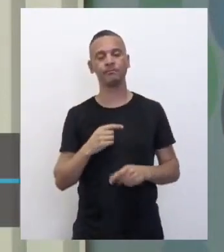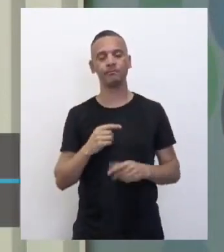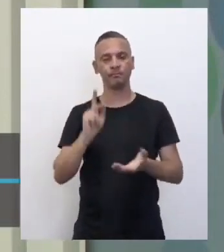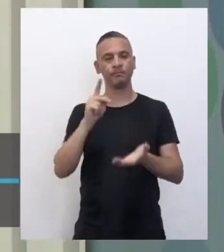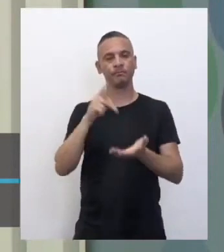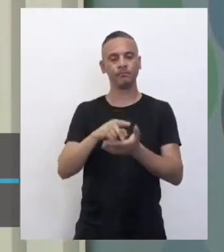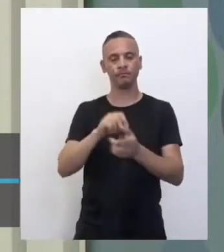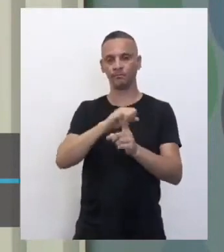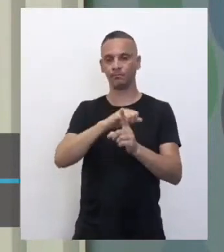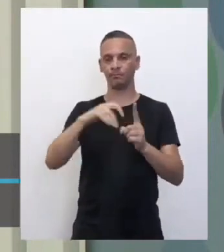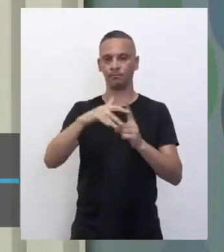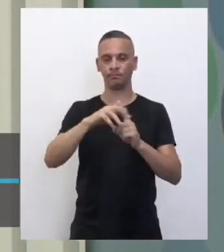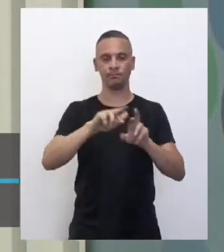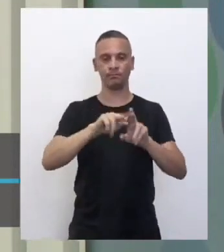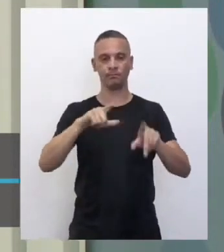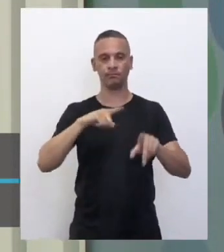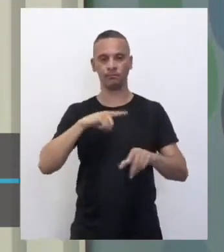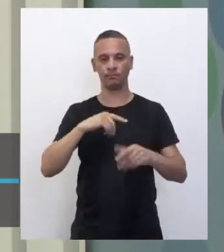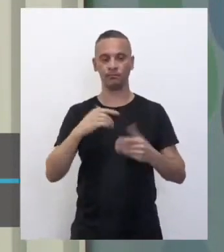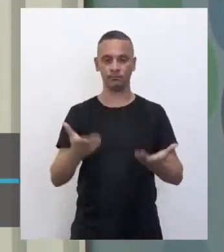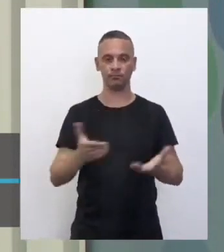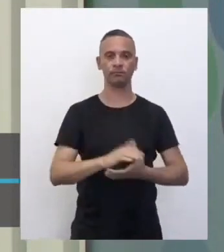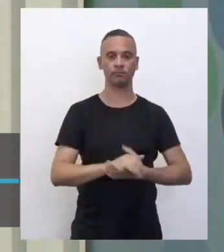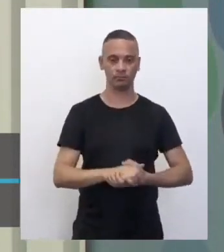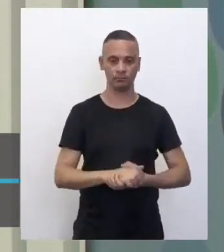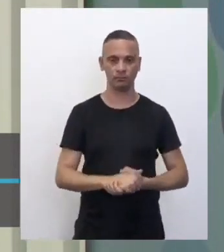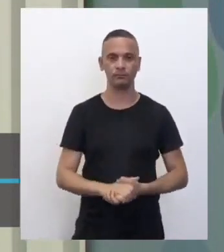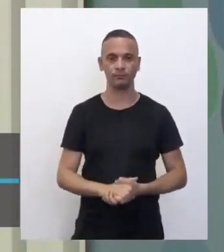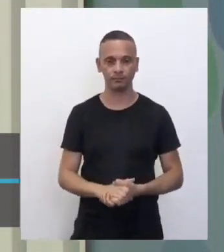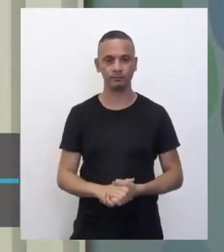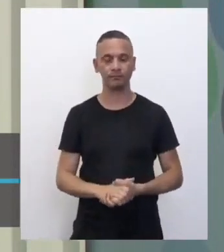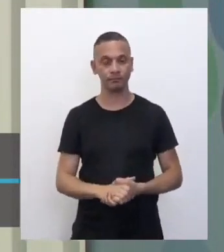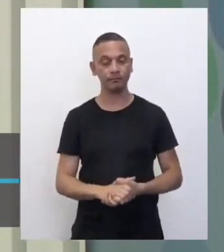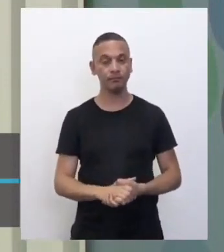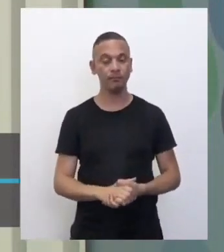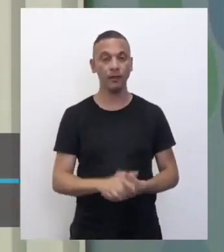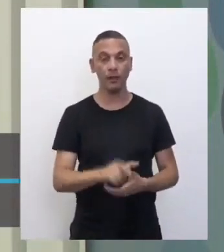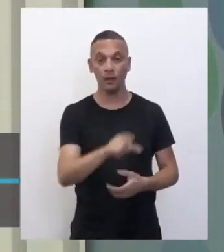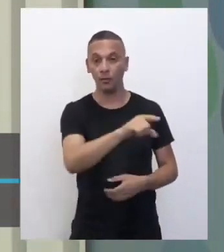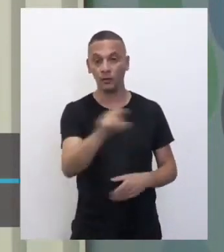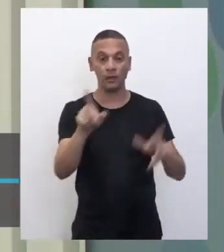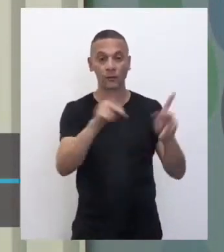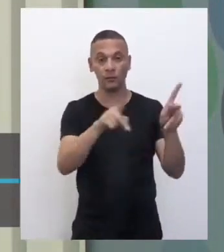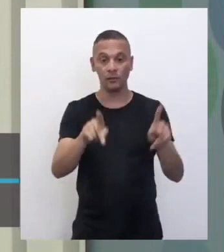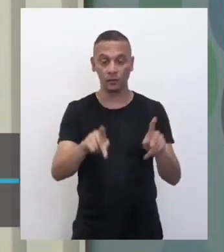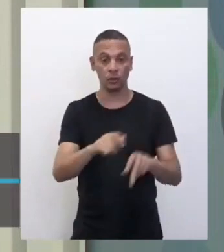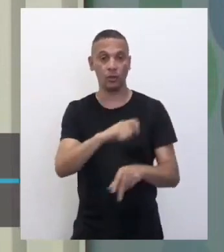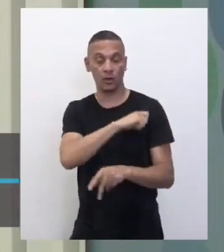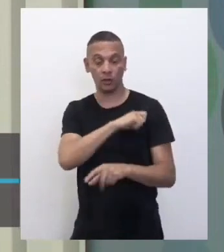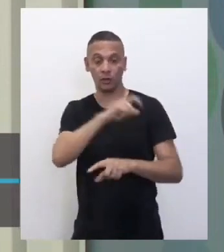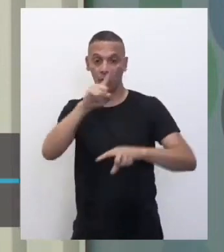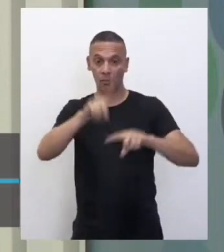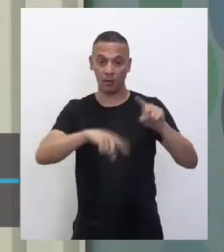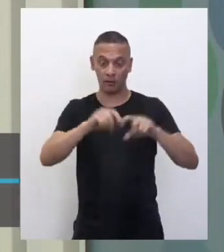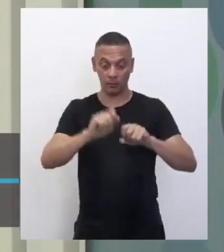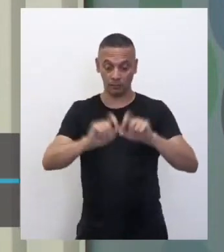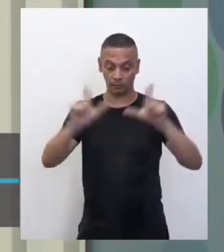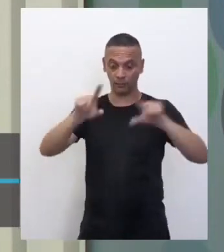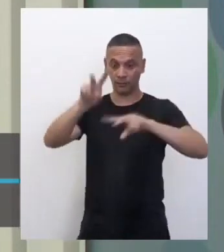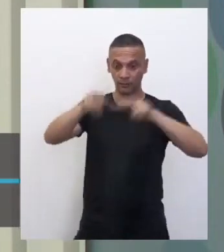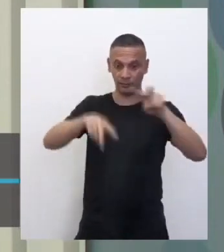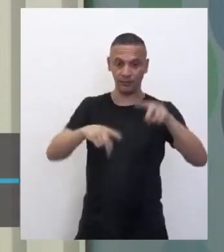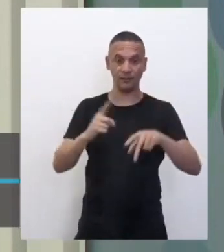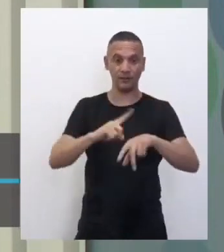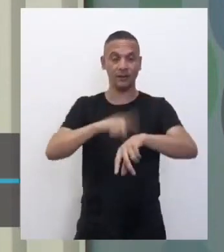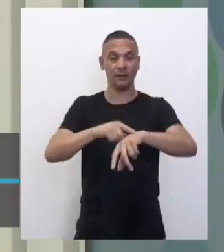realidade social de uma maneira diferente. Você, professor e aluno que tiver acesso a esse material, vocês vão perceber que devido ao